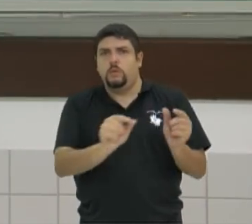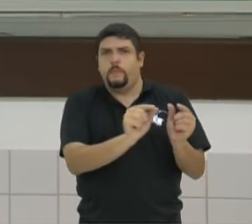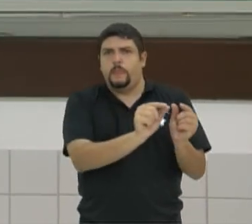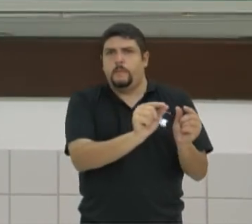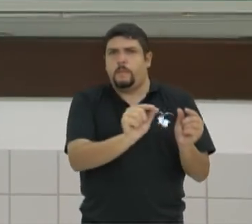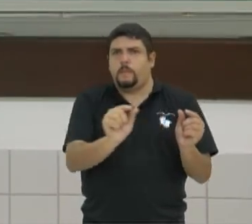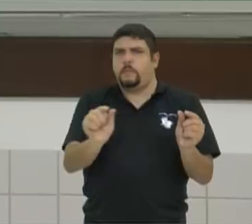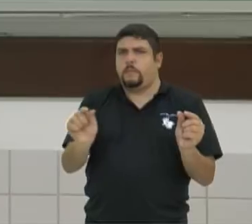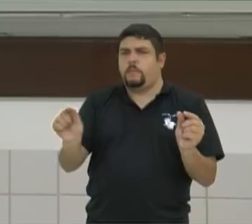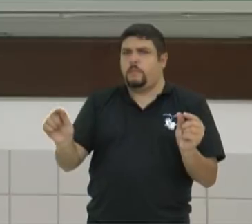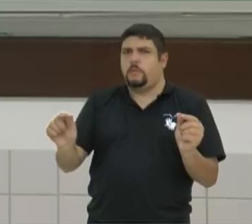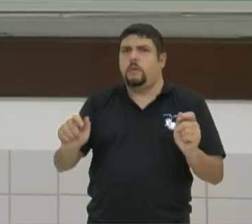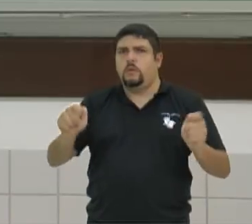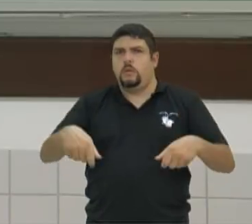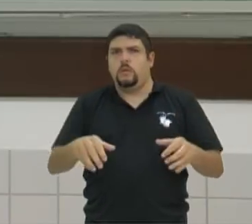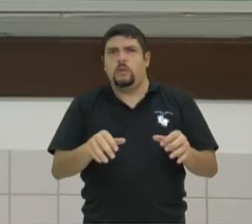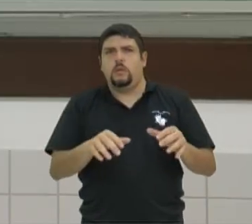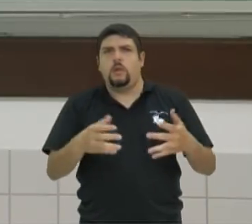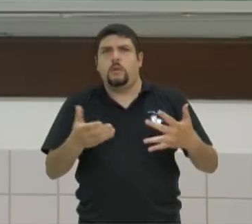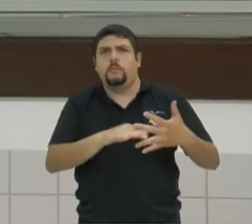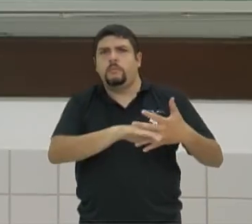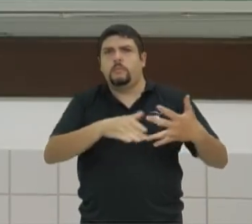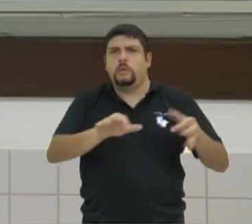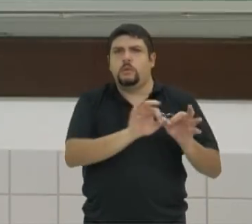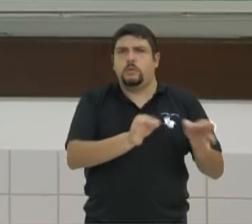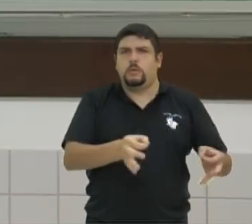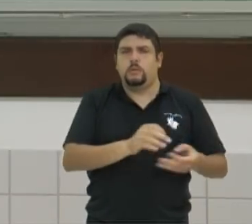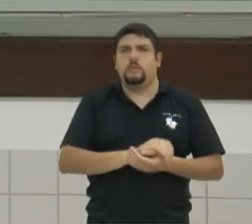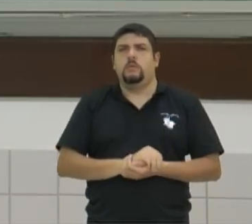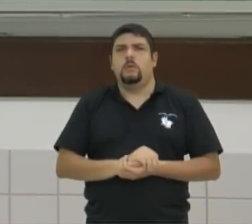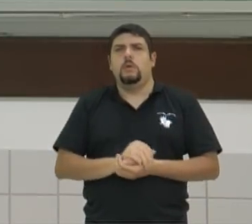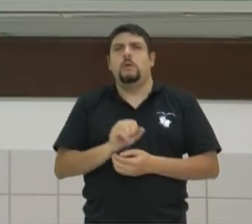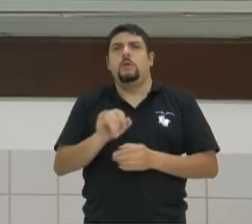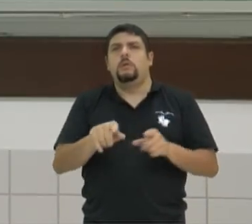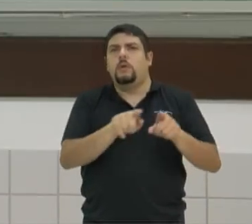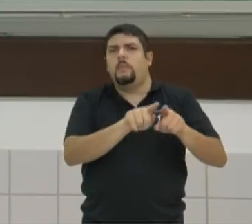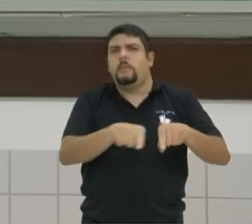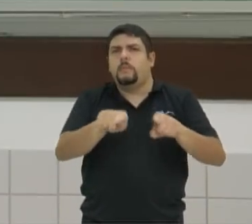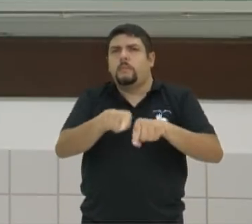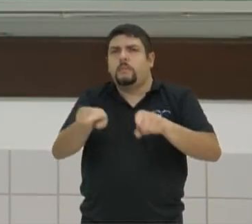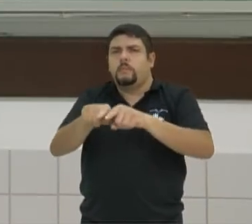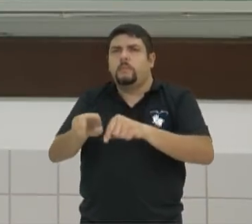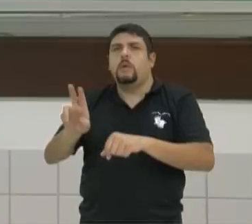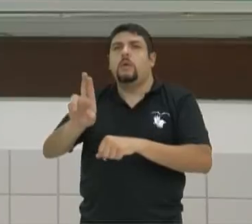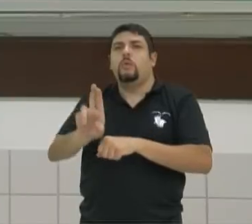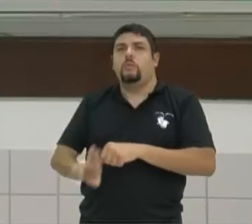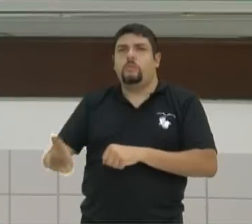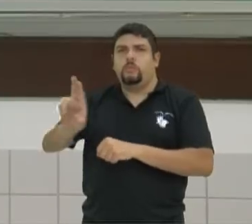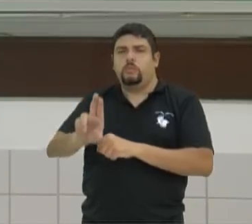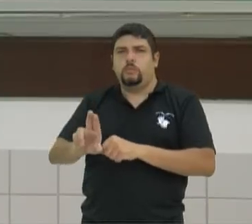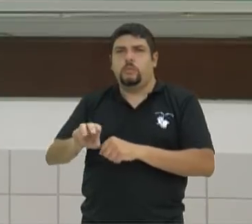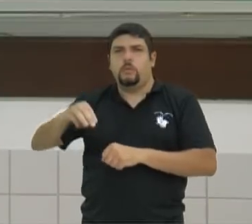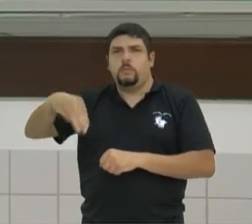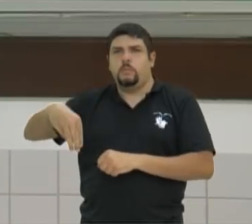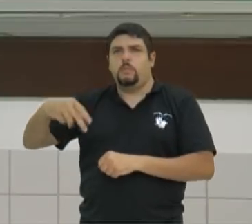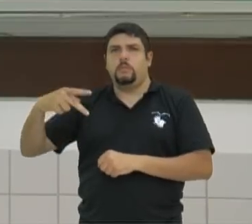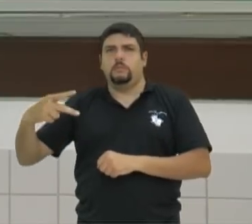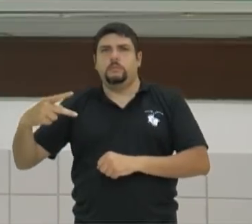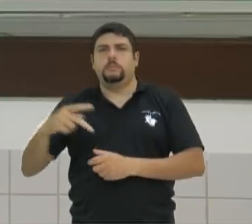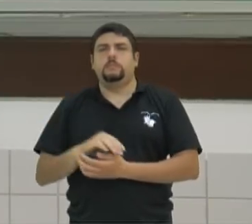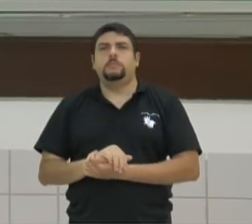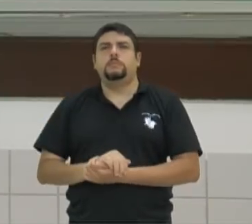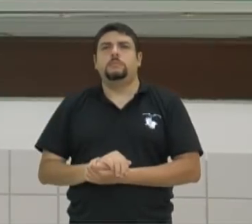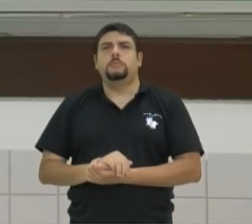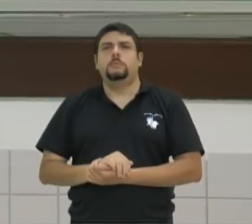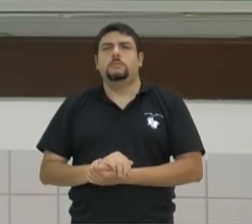eu posso calcular por média simples. Se os dados estão repetidos, eu posso usar o processo da média ponderada, certo? E lembrando lá das aulas lá